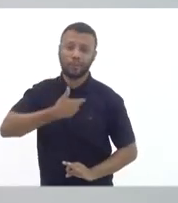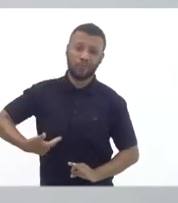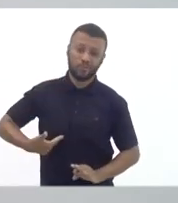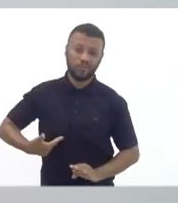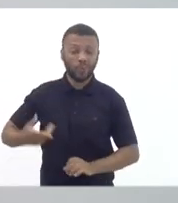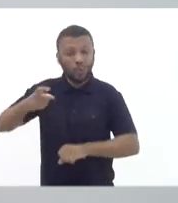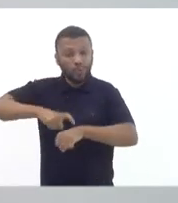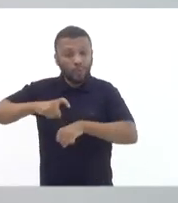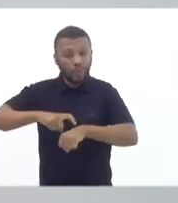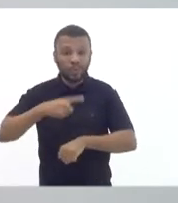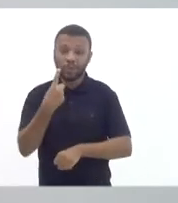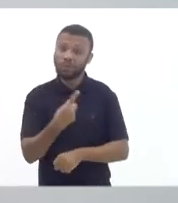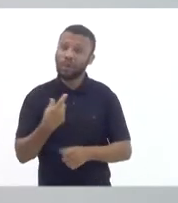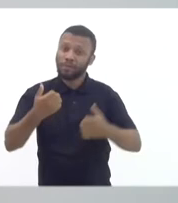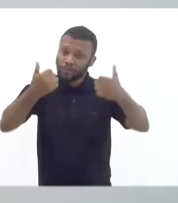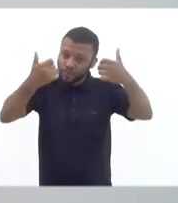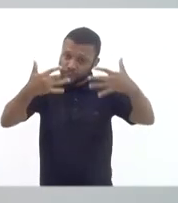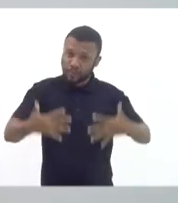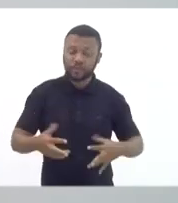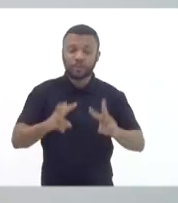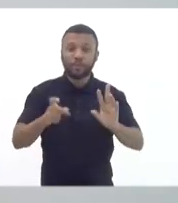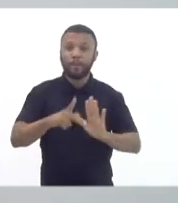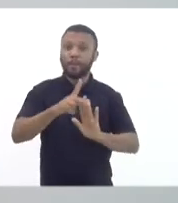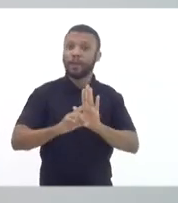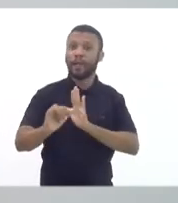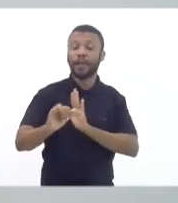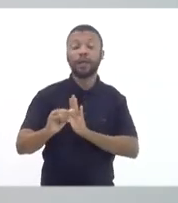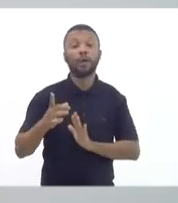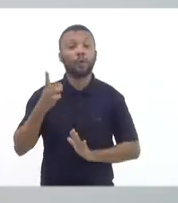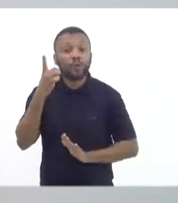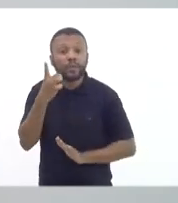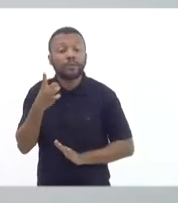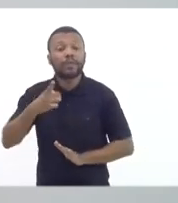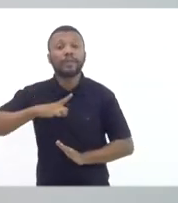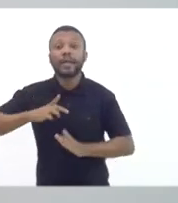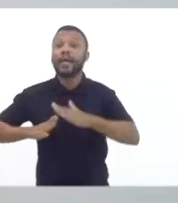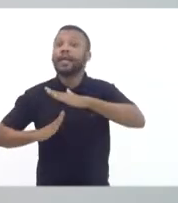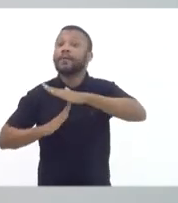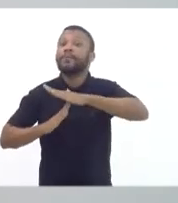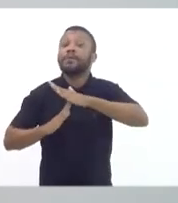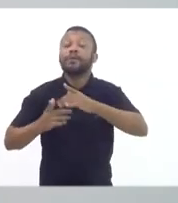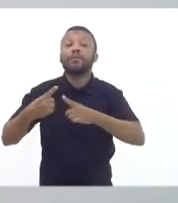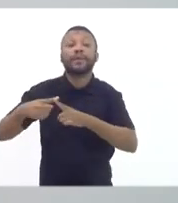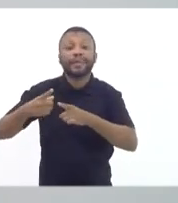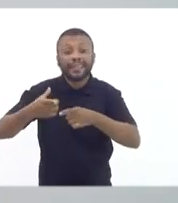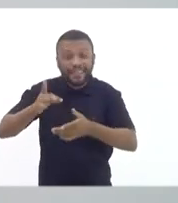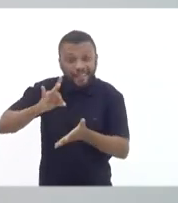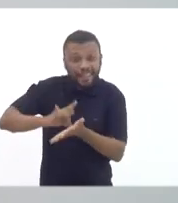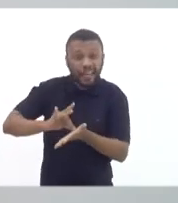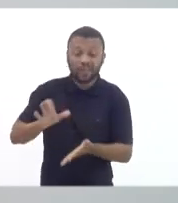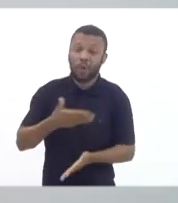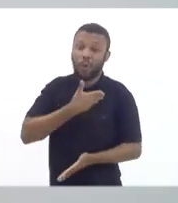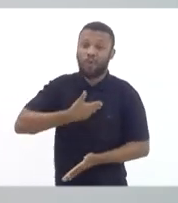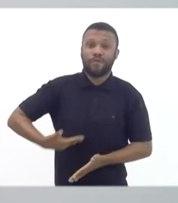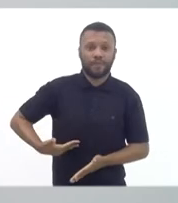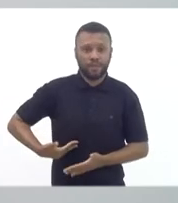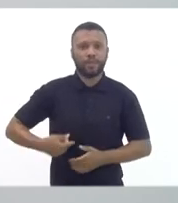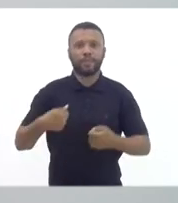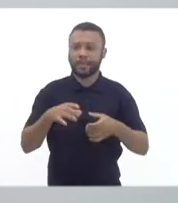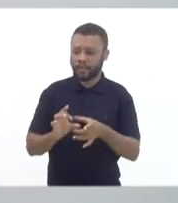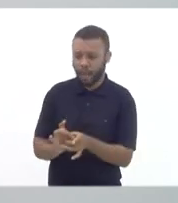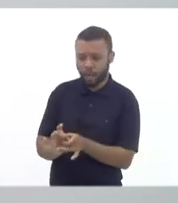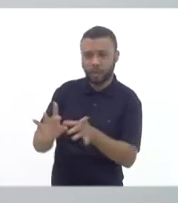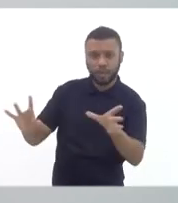a gente tem que pensar o seguinte, deputado tem limite, porque, na verdade, é o Poder Executivo que tem que ordenar essas despesas. E